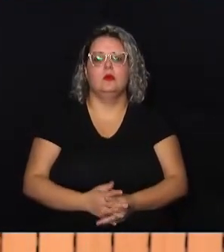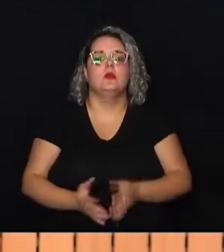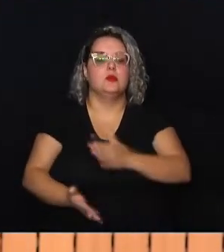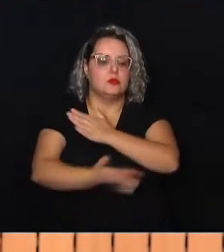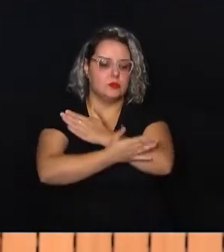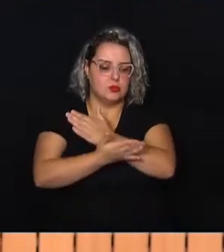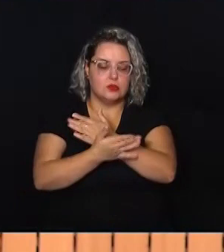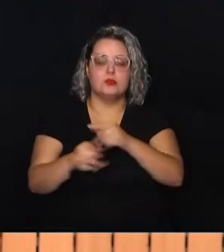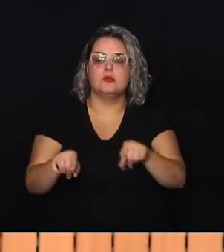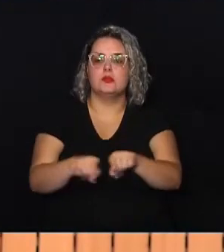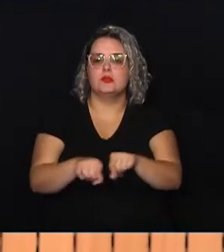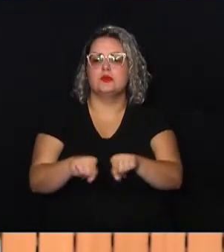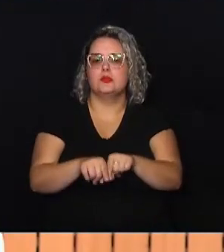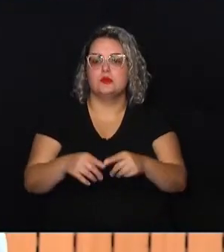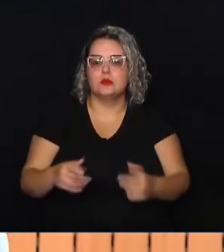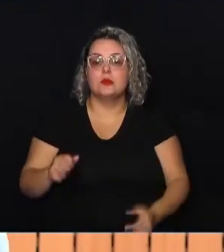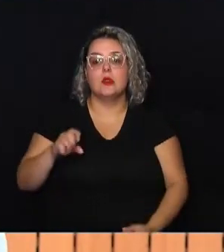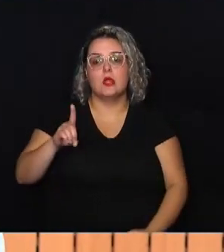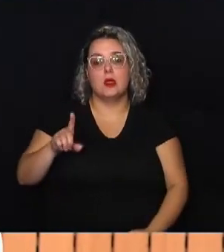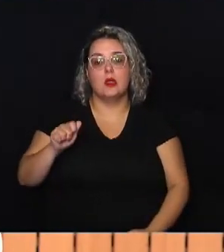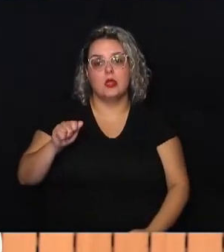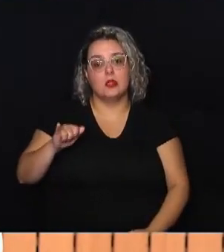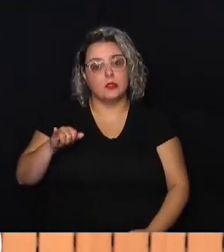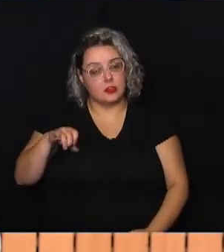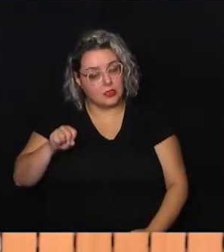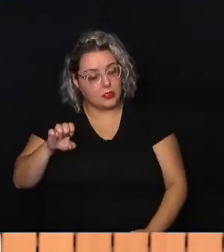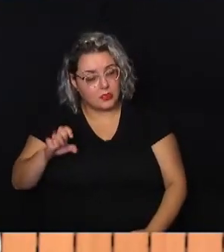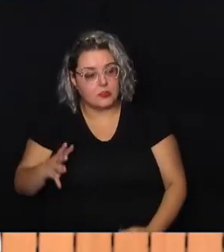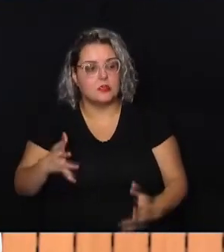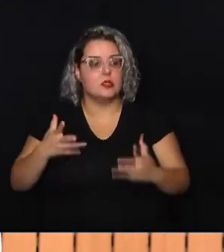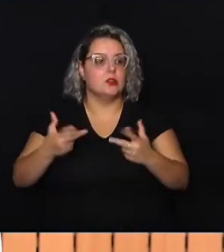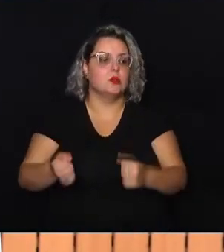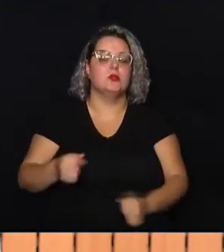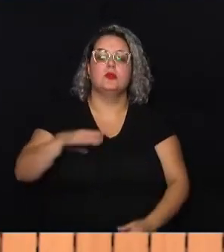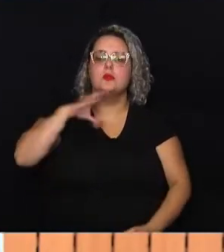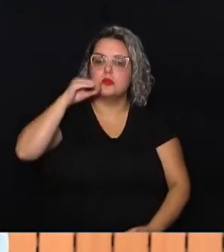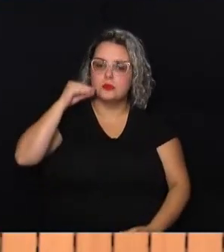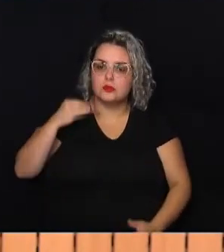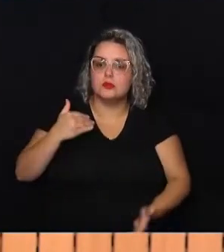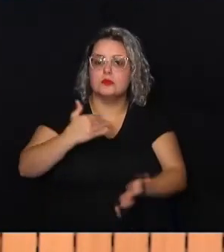aqui também, a Deise, né, e todos os funcionários da